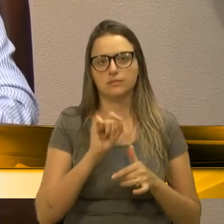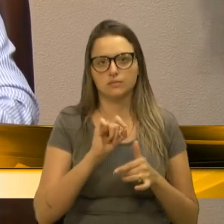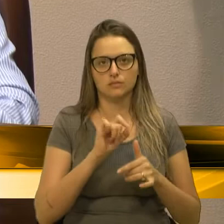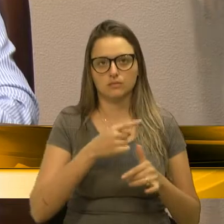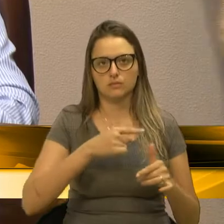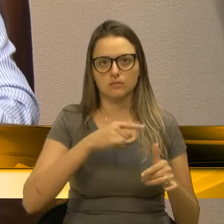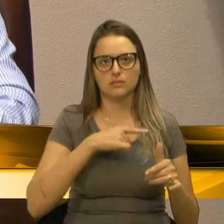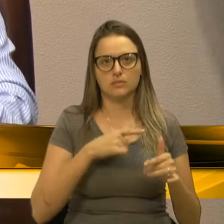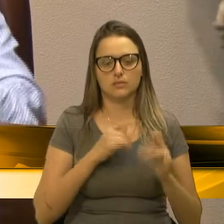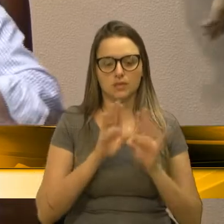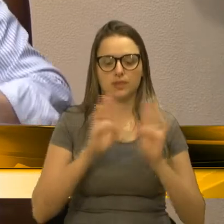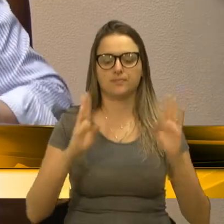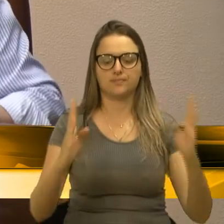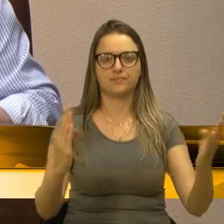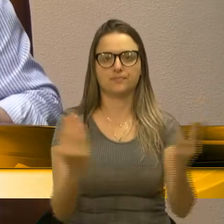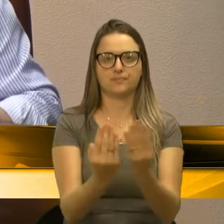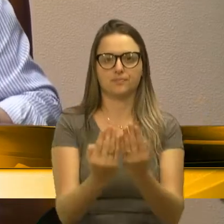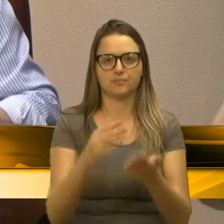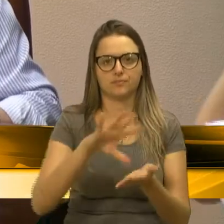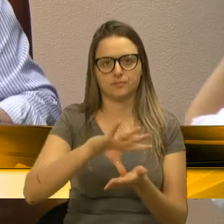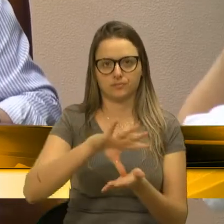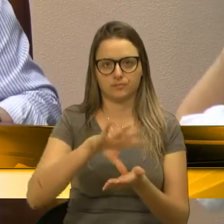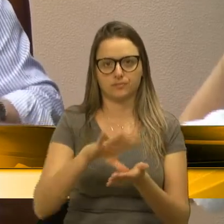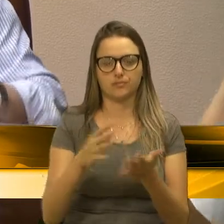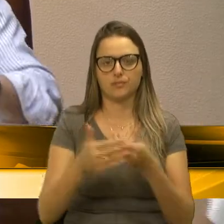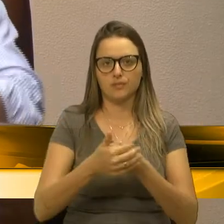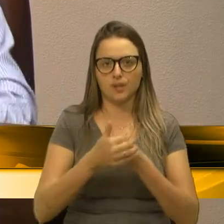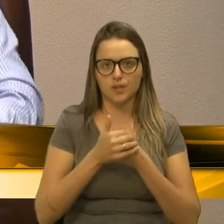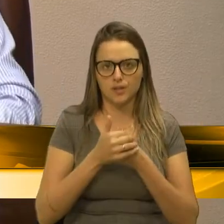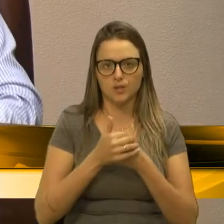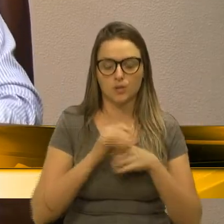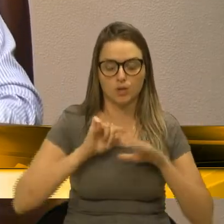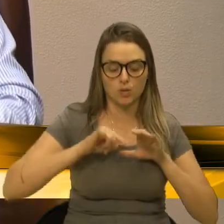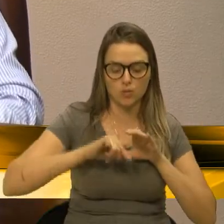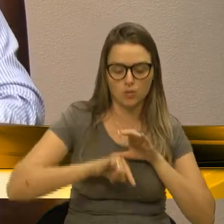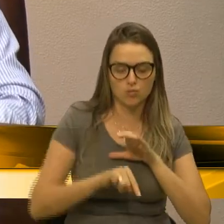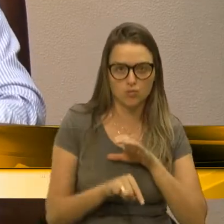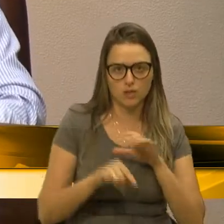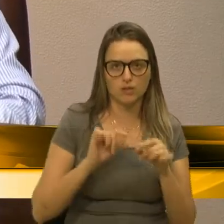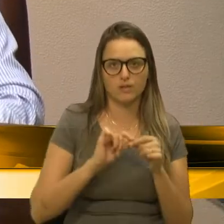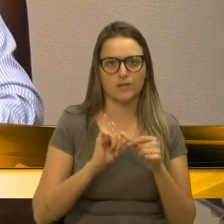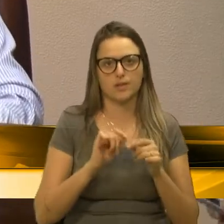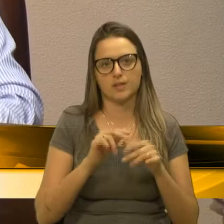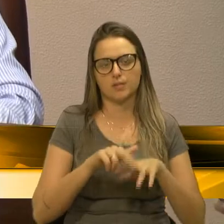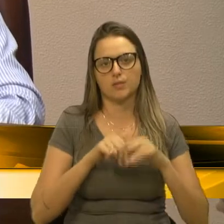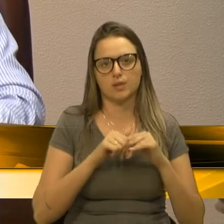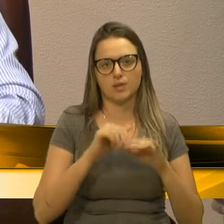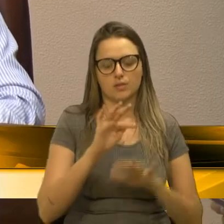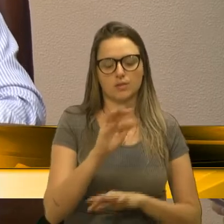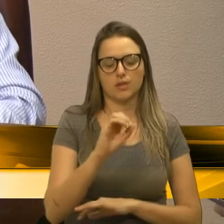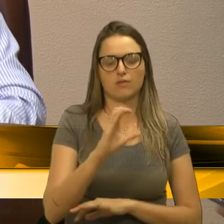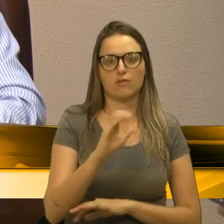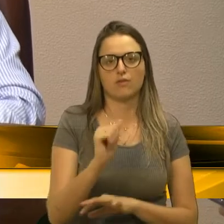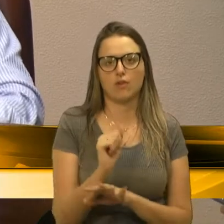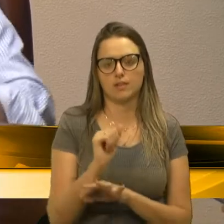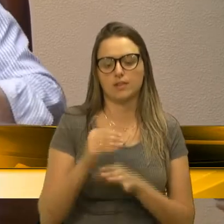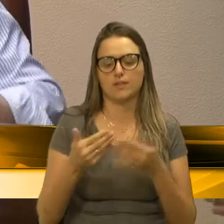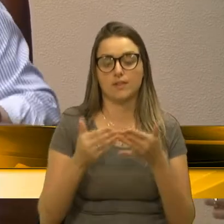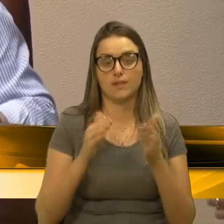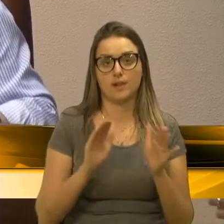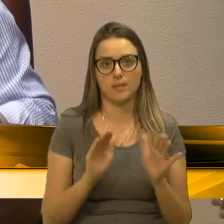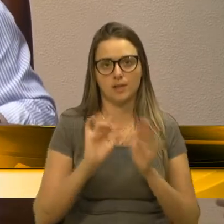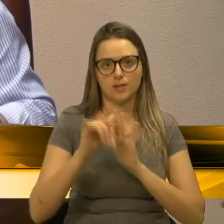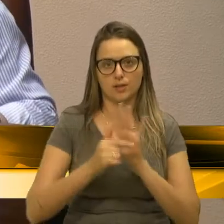colocar tapumes ao redor da praça para esconder esses grandes buracos de questão da fossa a céu aberto que ficaria aí por um tempo.